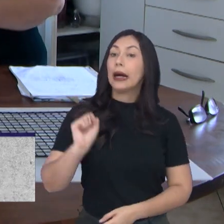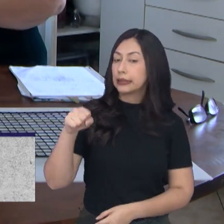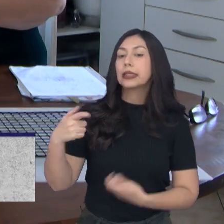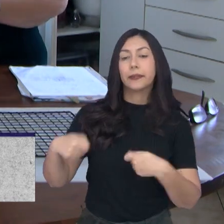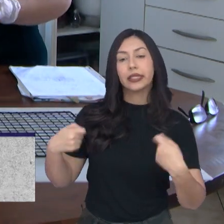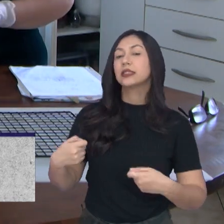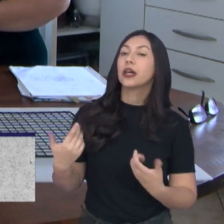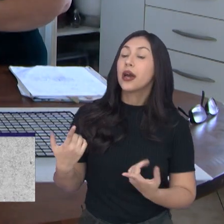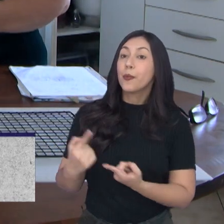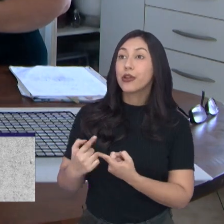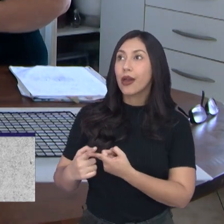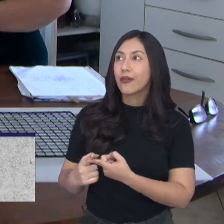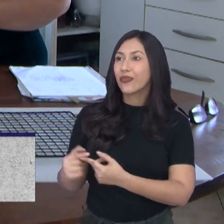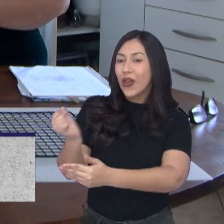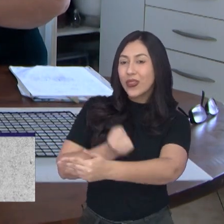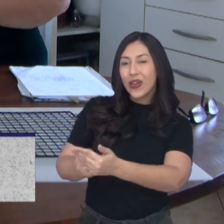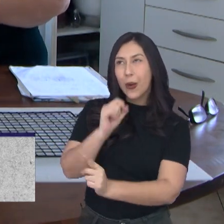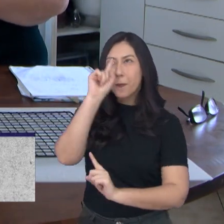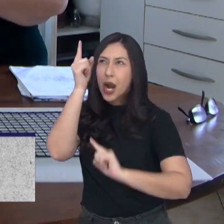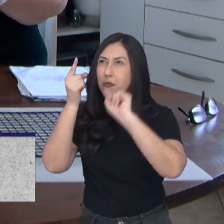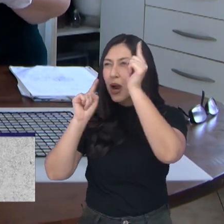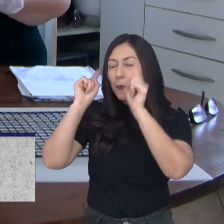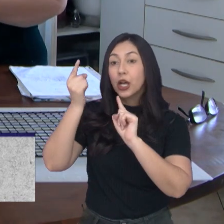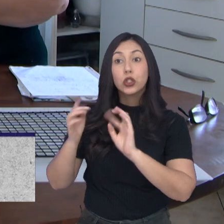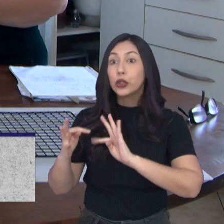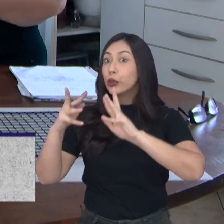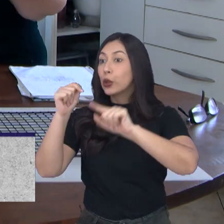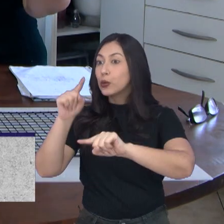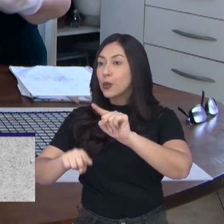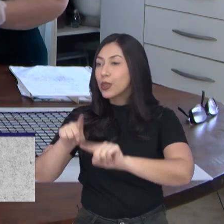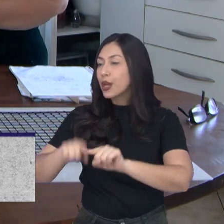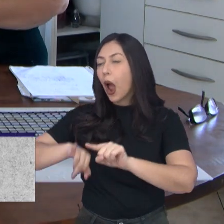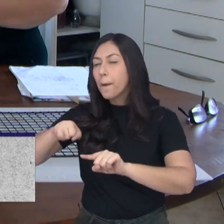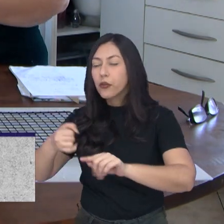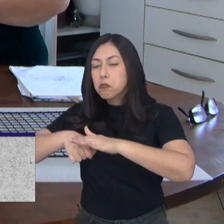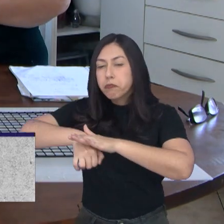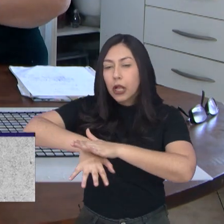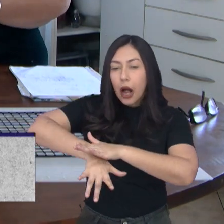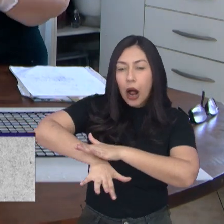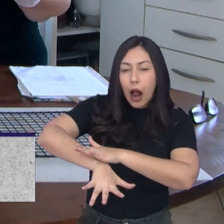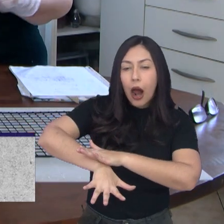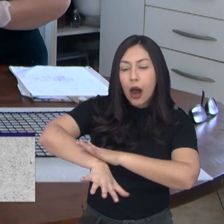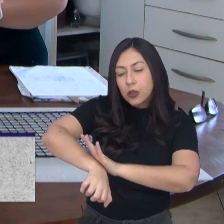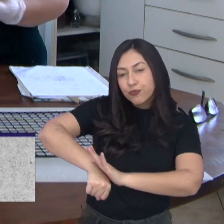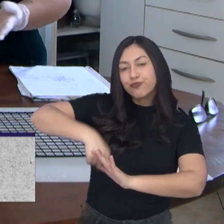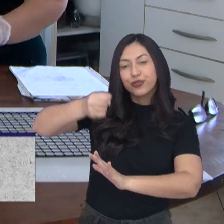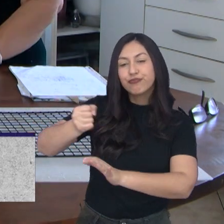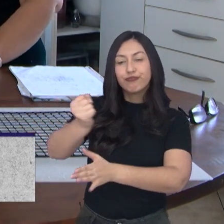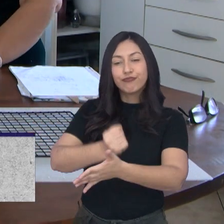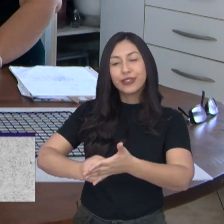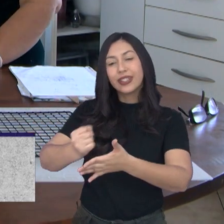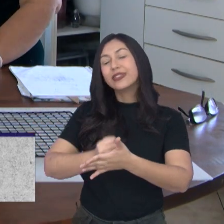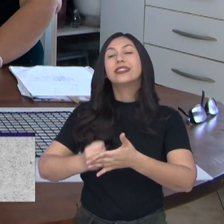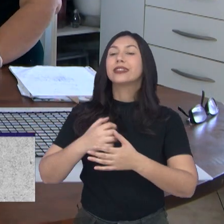uma cozinha criativa que você aproveita quase tudo, desde as raízes, é uma cozinha sustentável,